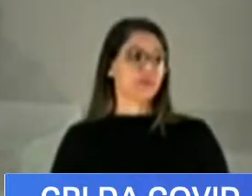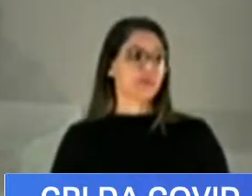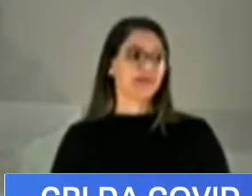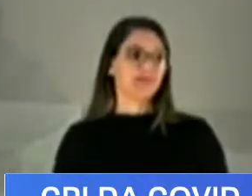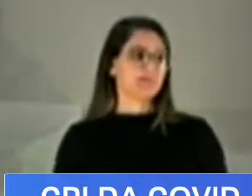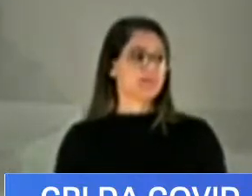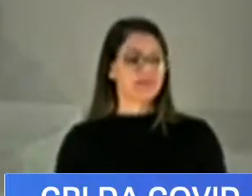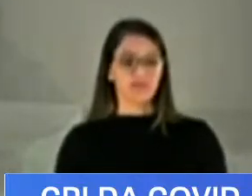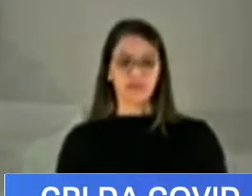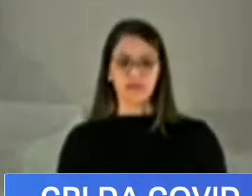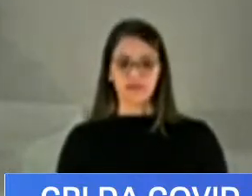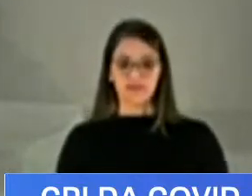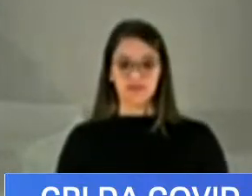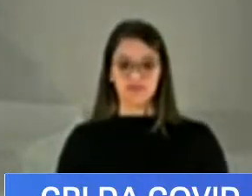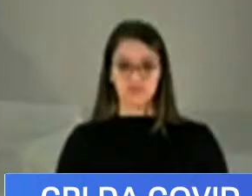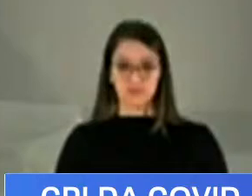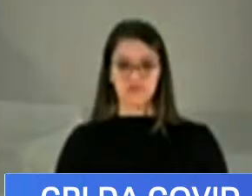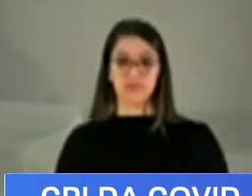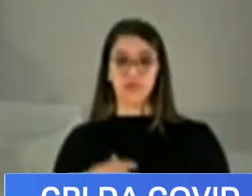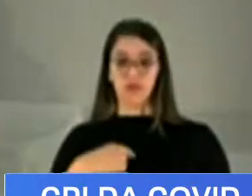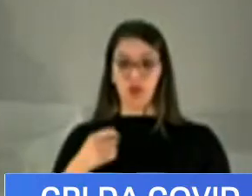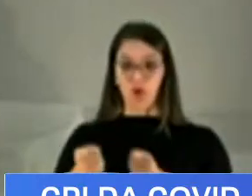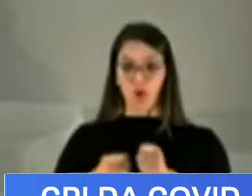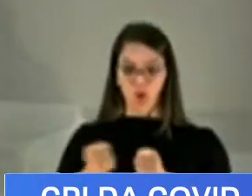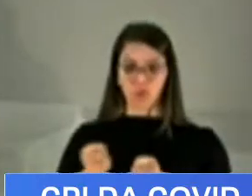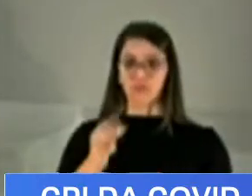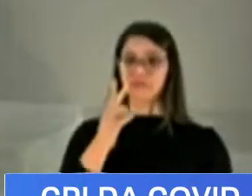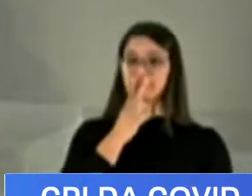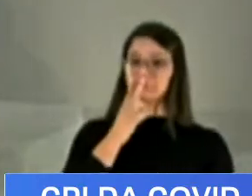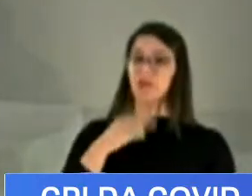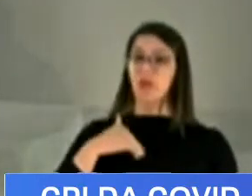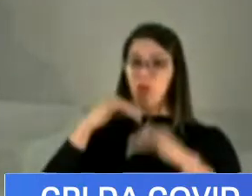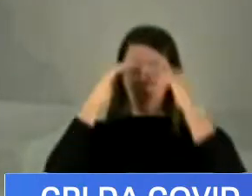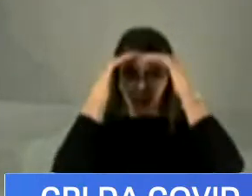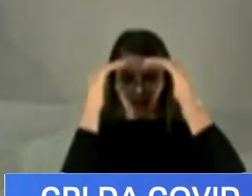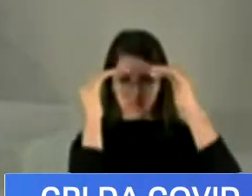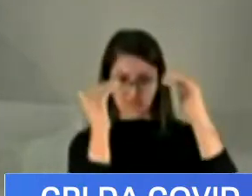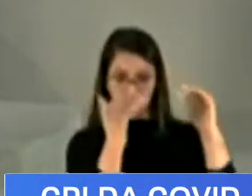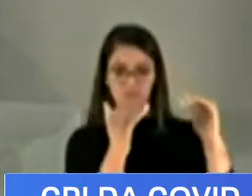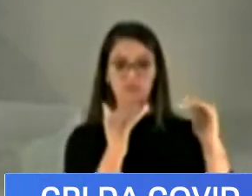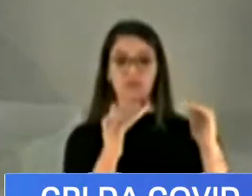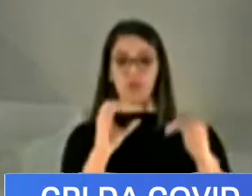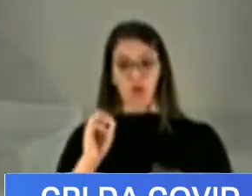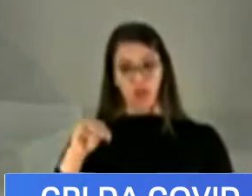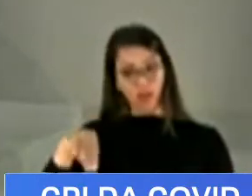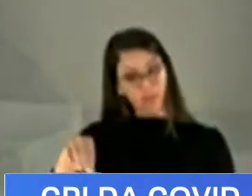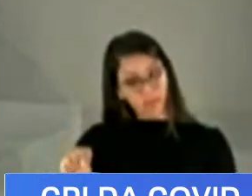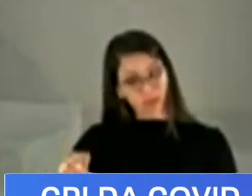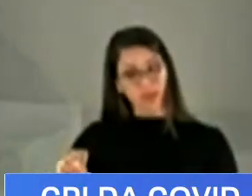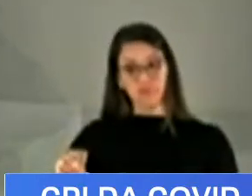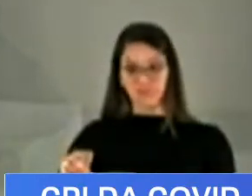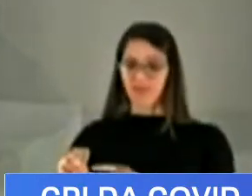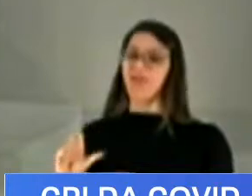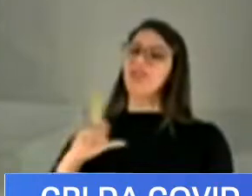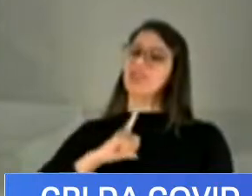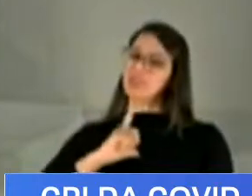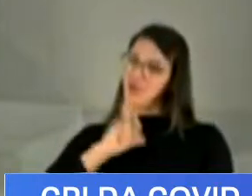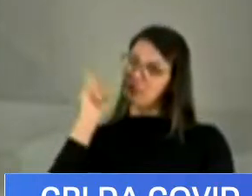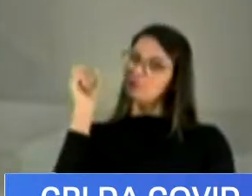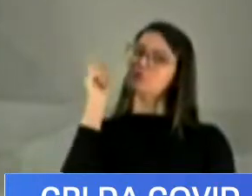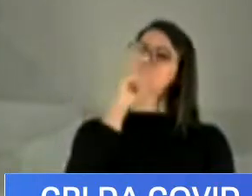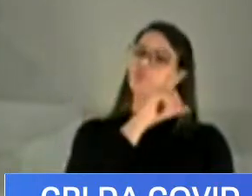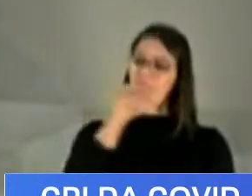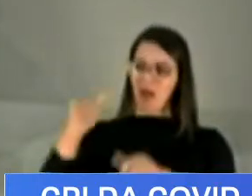principalmente na área de controle de tabaco. Eu respeito bastante a Organização Mundial da Saúde, mas ela teve muitas dificuldades